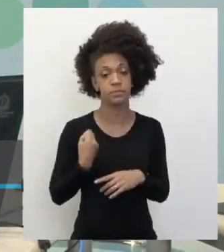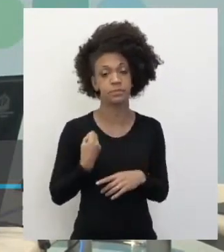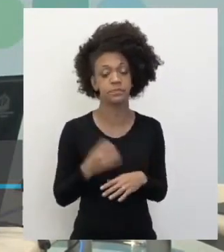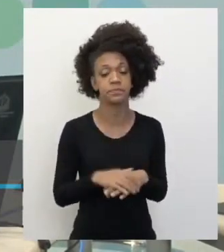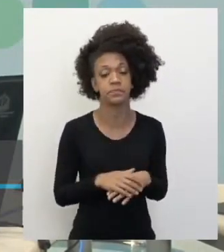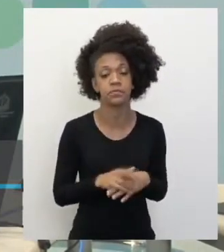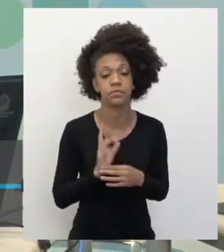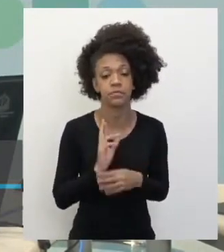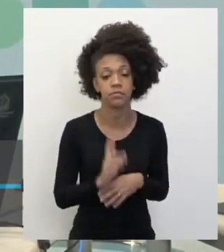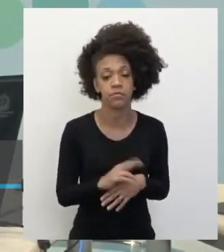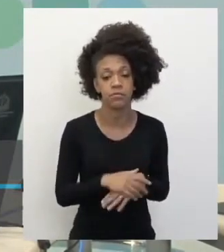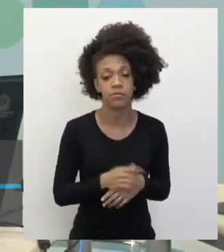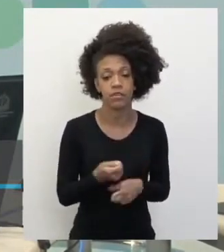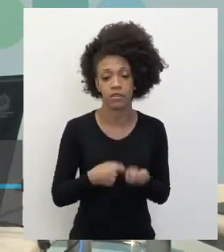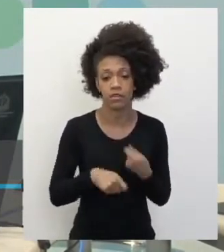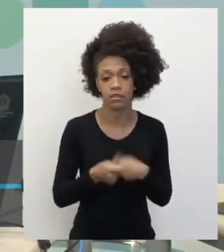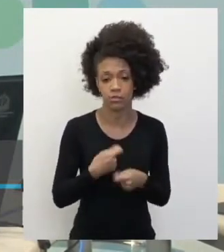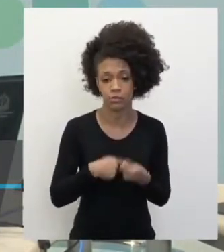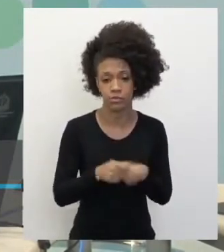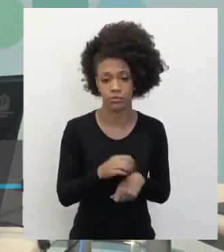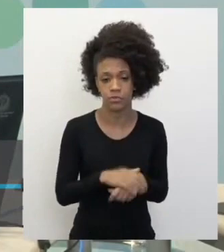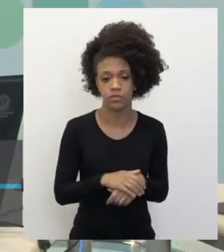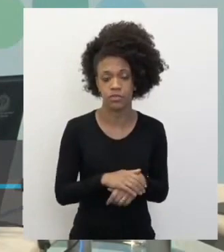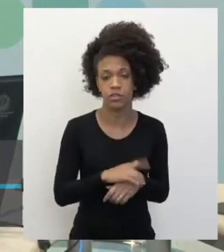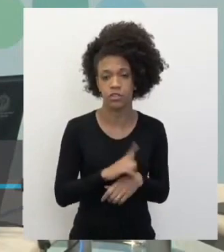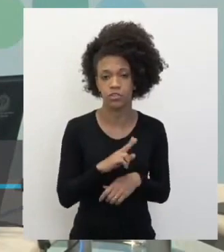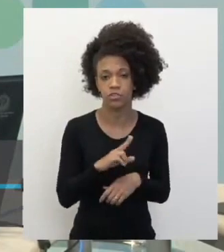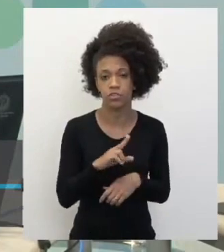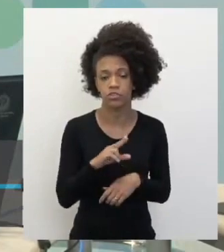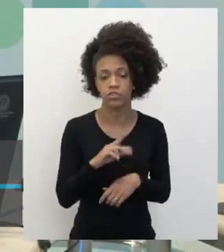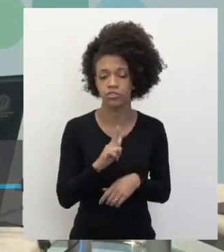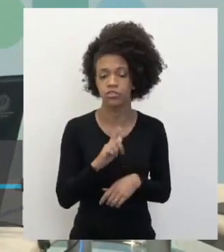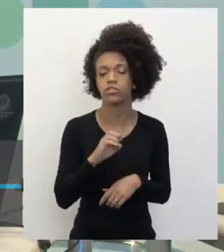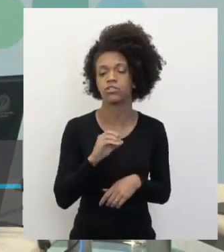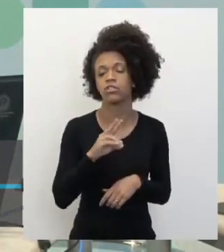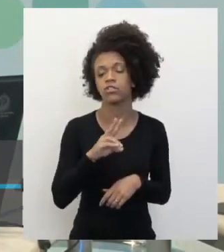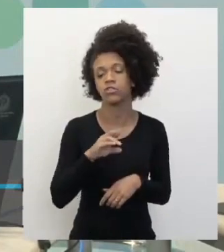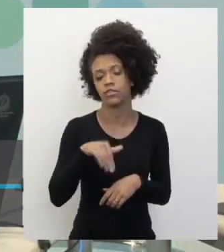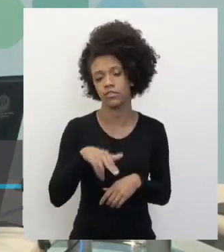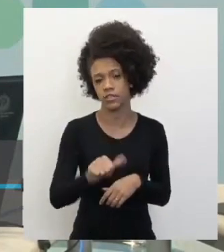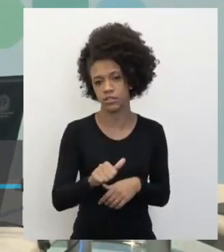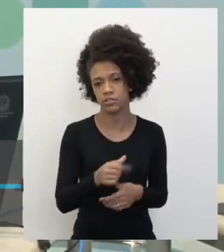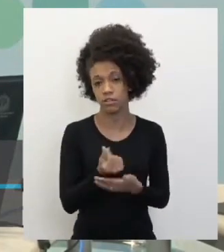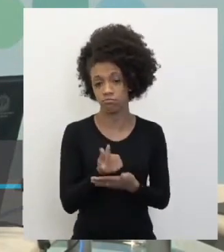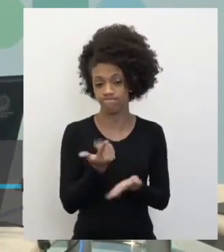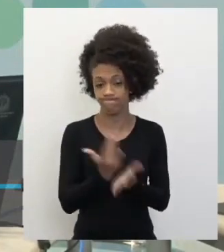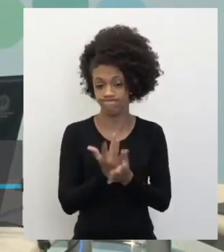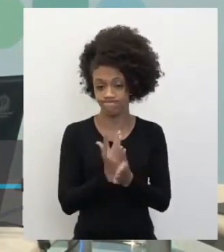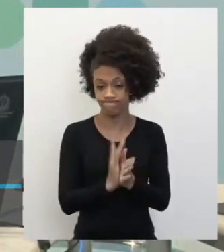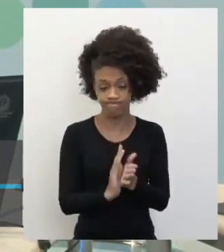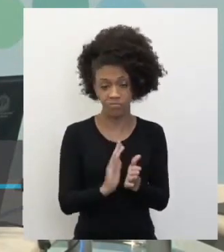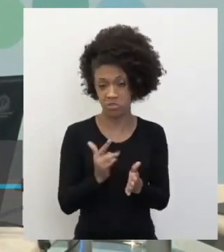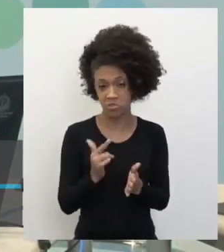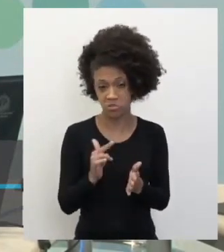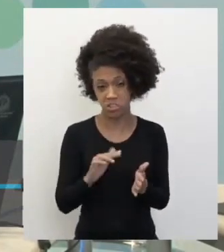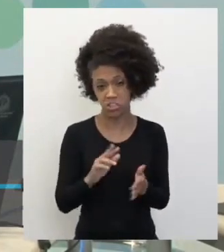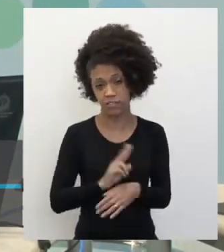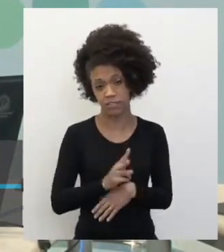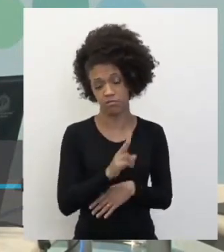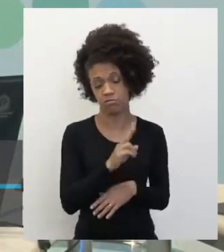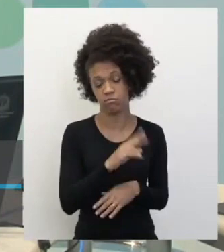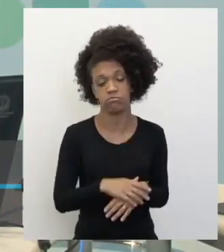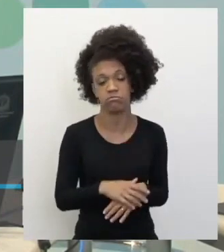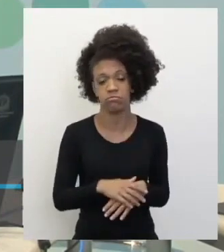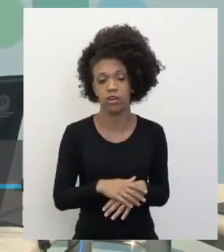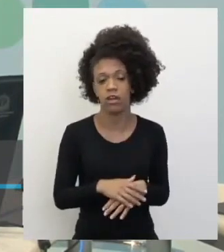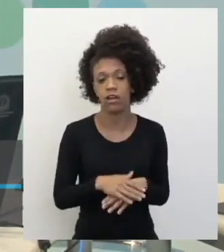Ele responde economia. Giovana, as moedas ficaram com valores mais insignificantes. No geral,